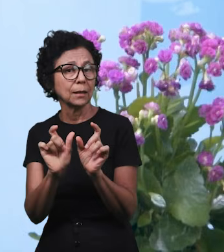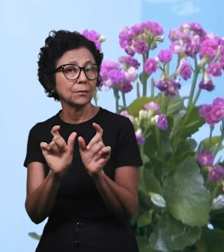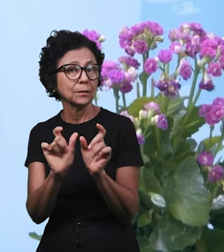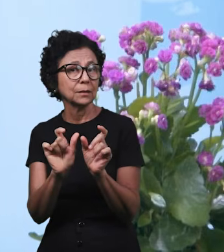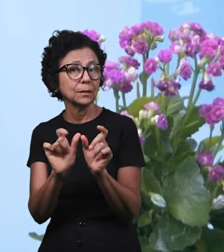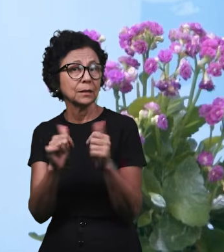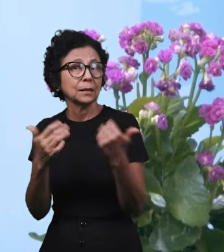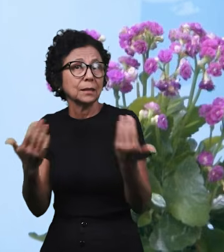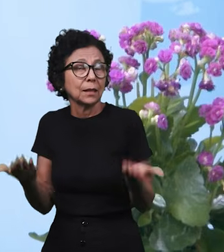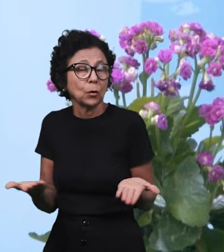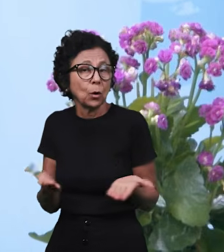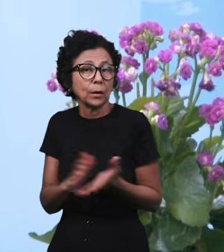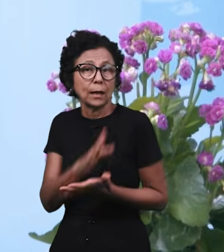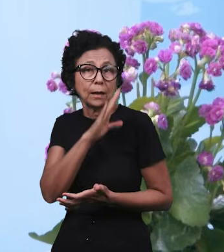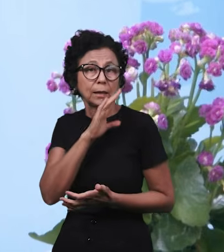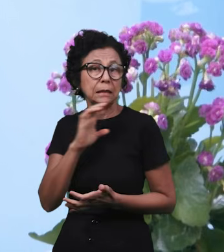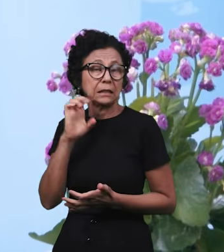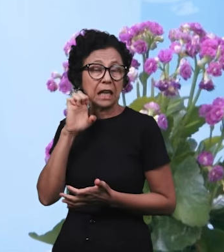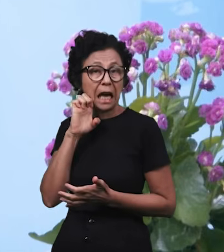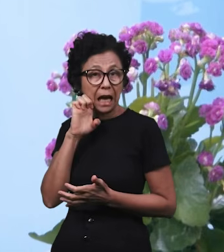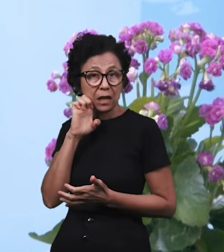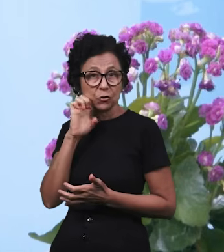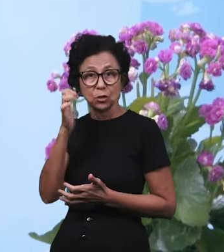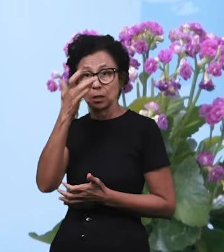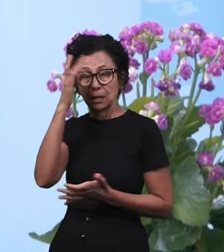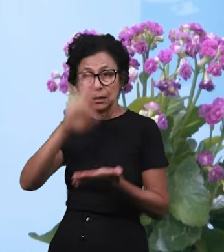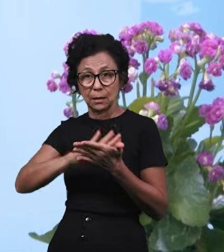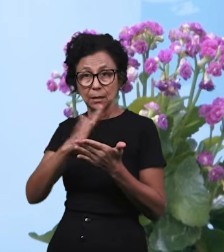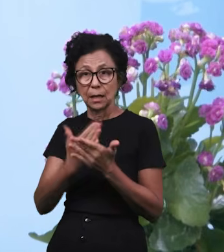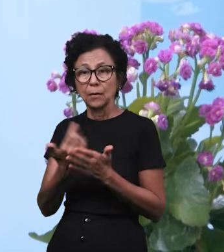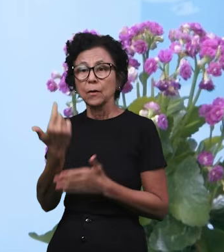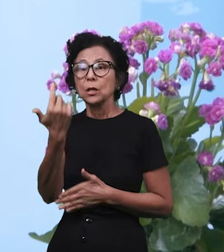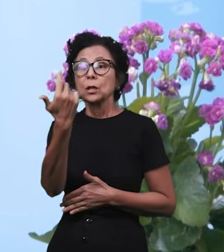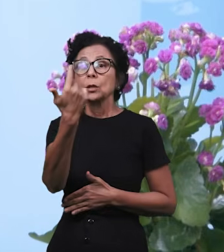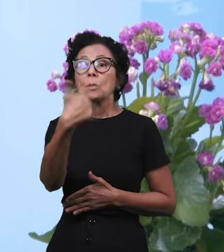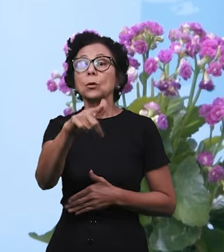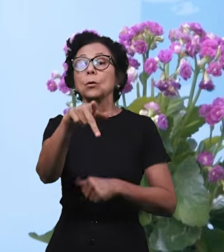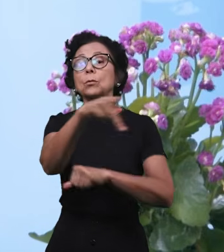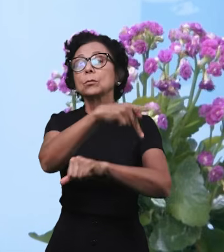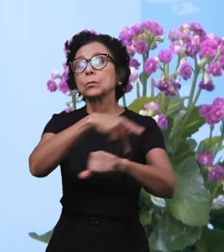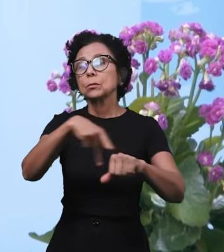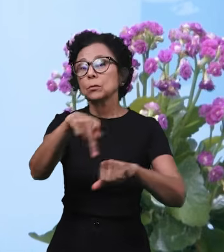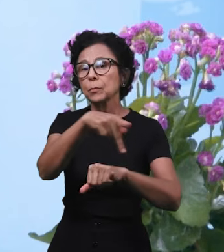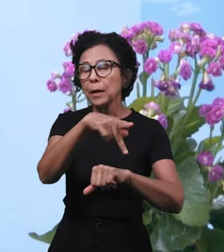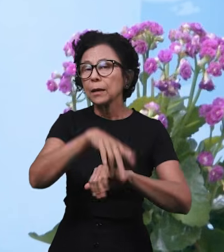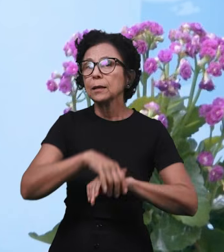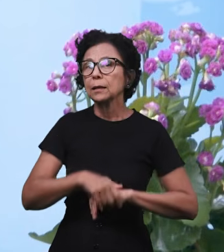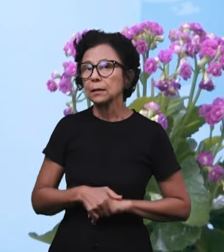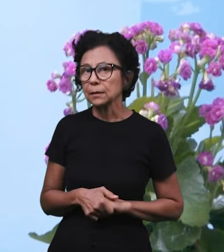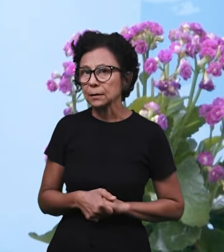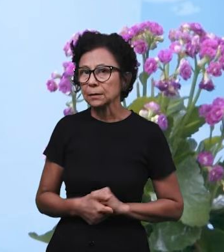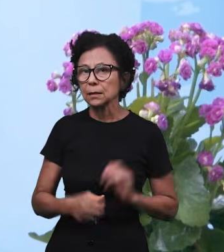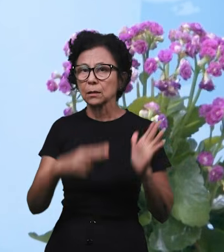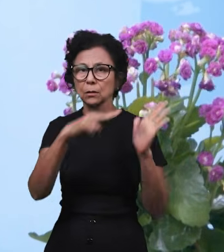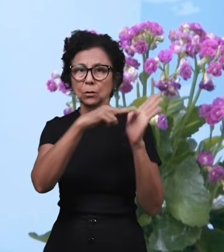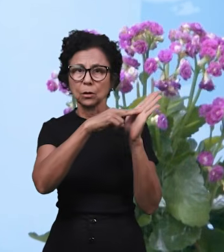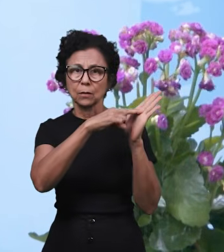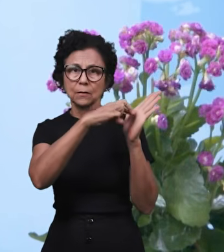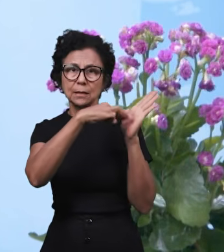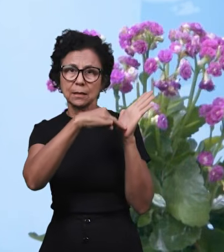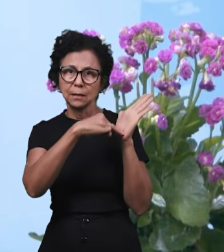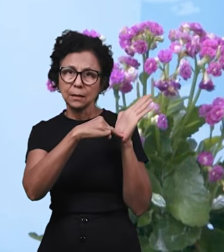que fica? Ela estava em um outro país, ela era estrangeira. E ali, mas a atendente ainda ajudou ela,